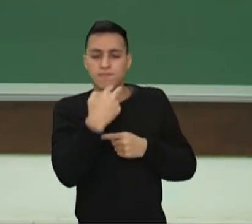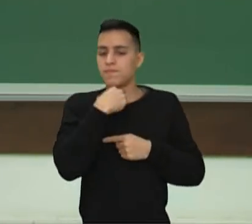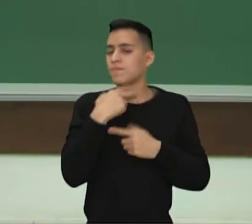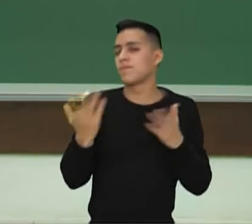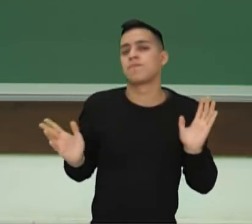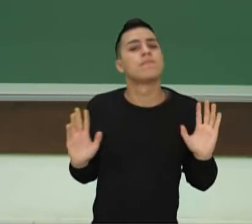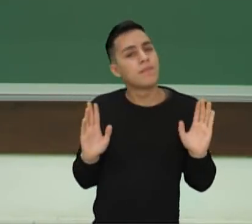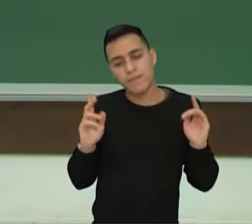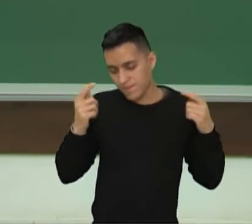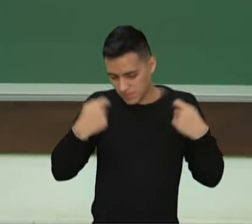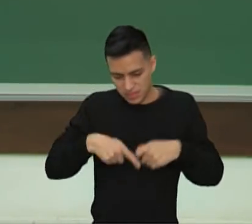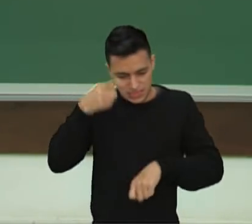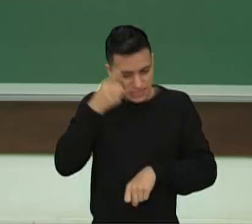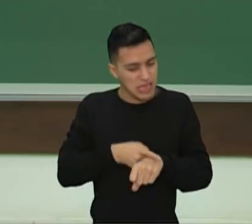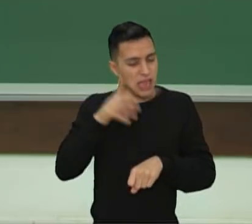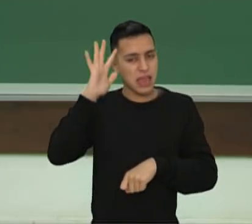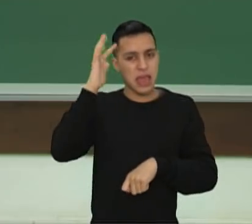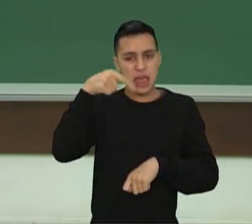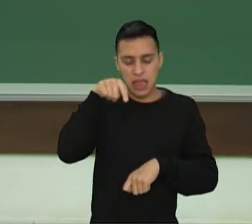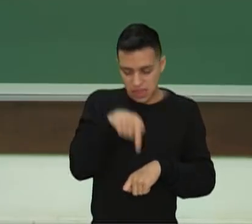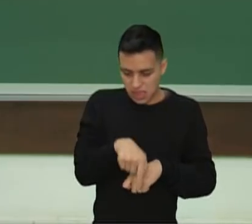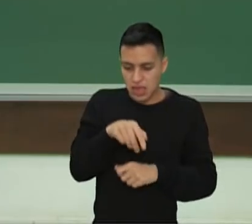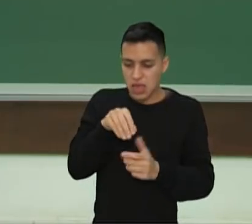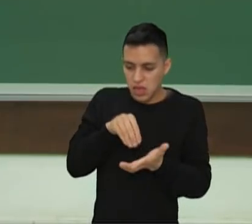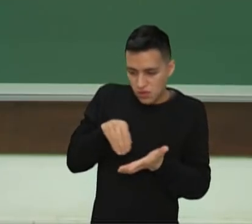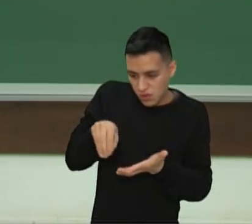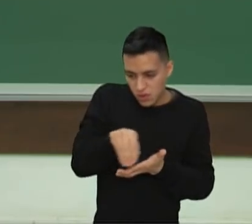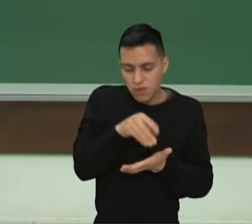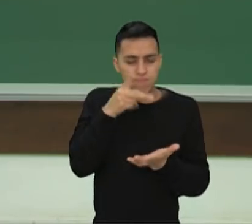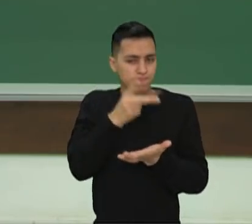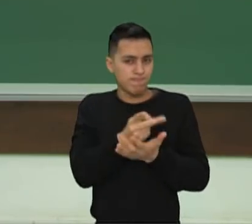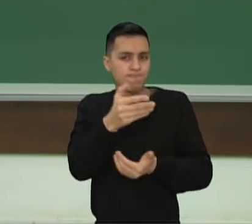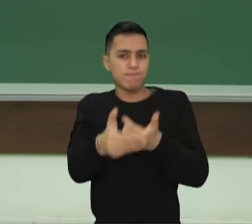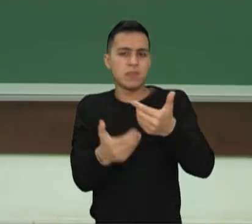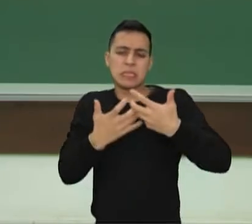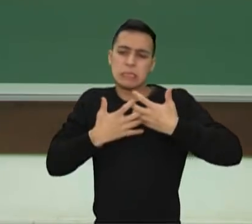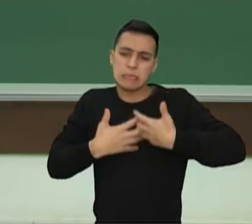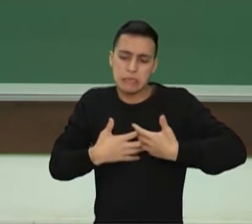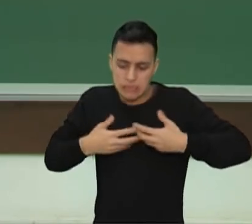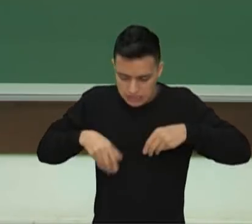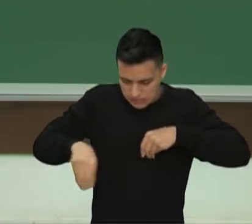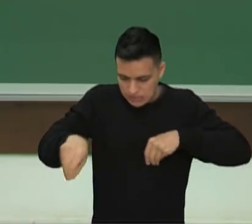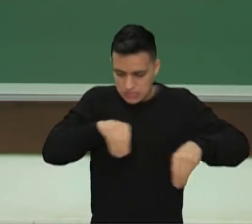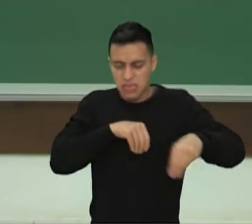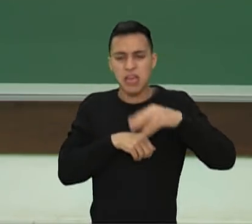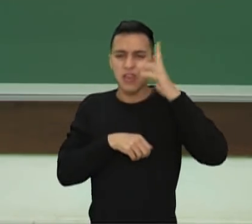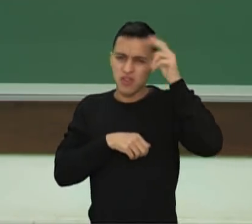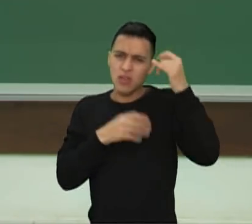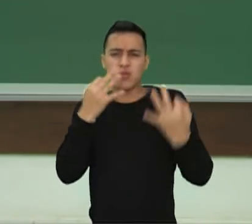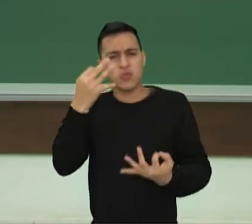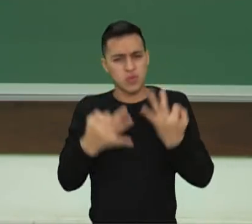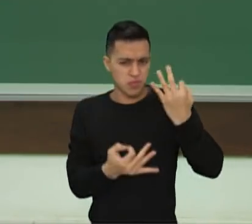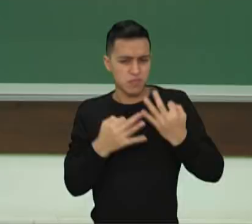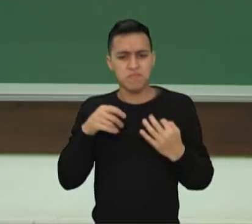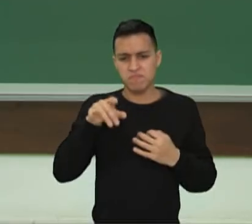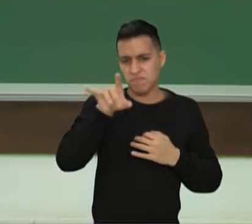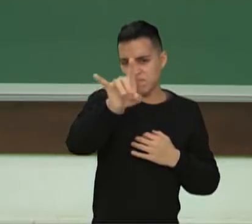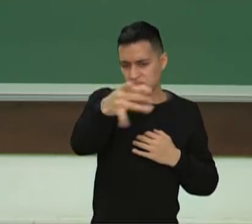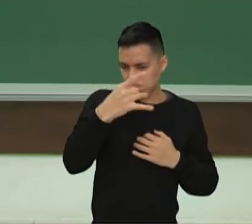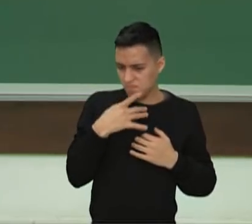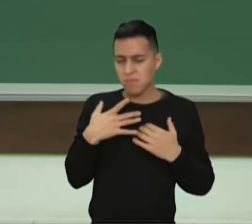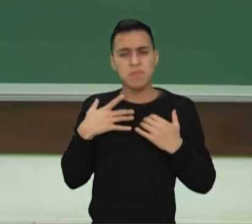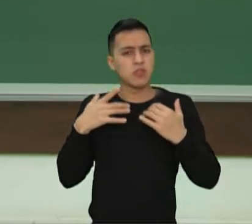preciso resolver na hora para que a continuidade do jogo de xadrez seja justo, né? Justo para cada um dos